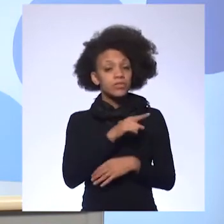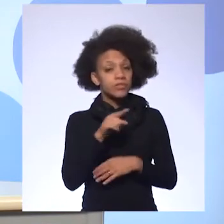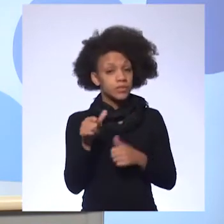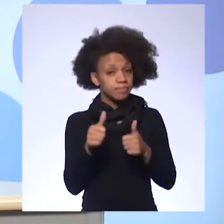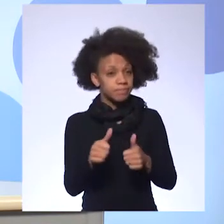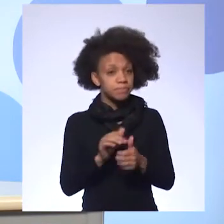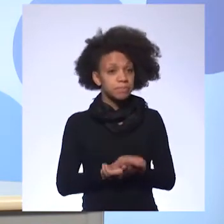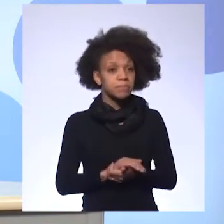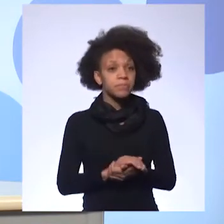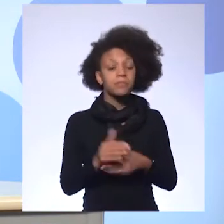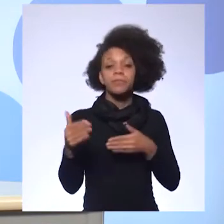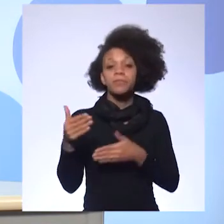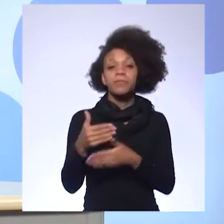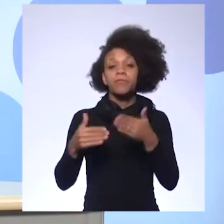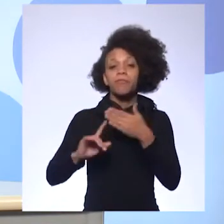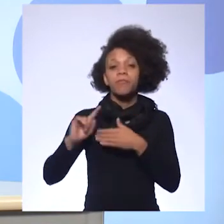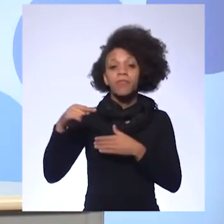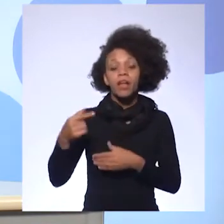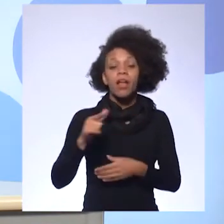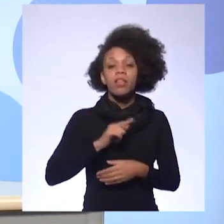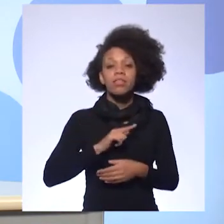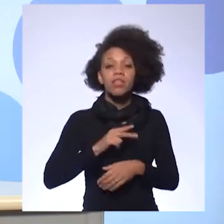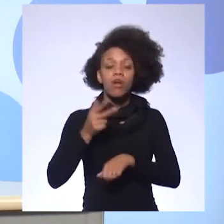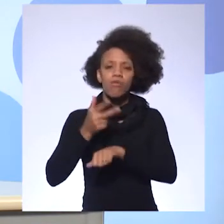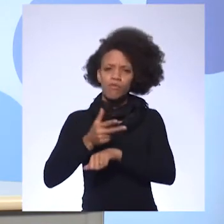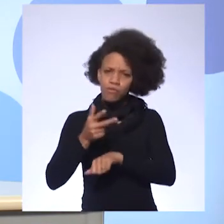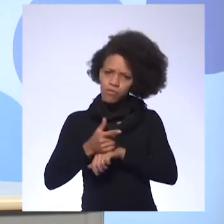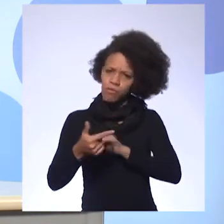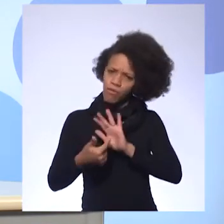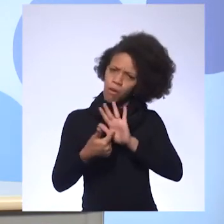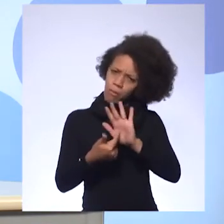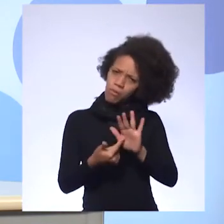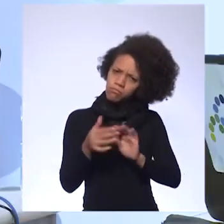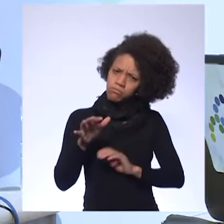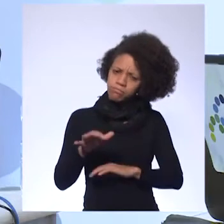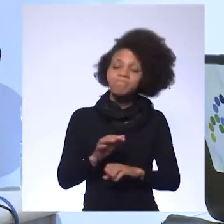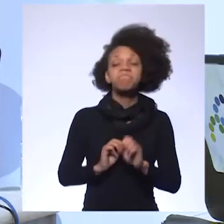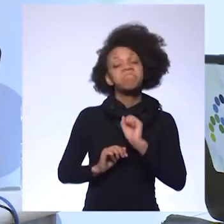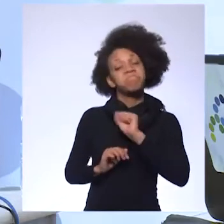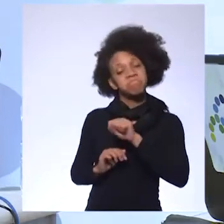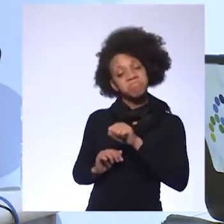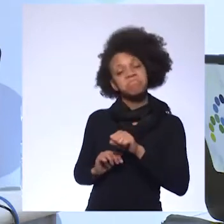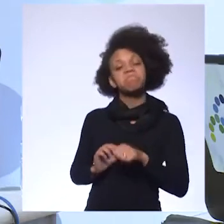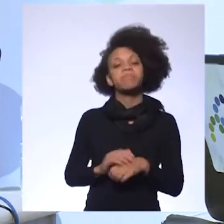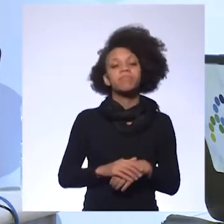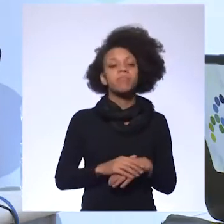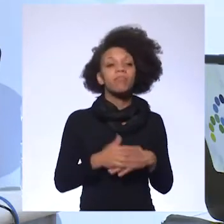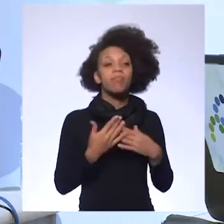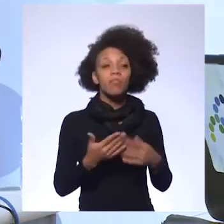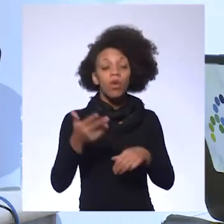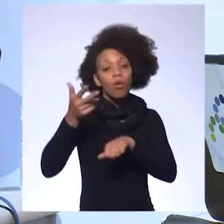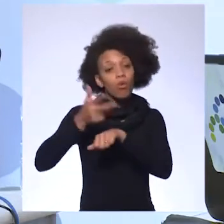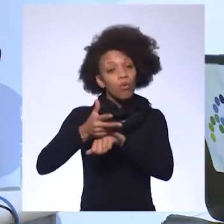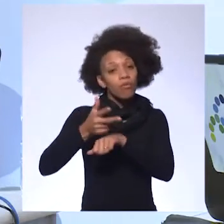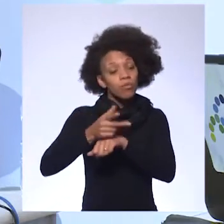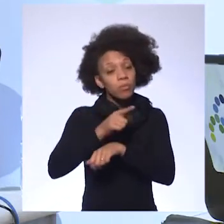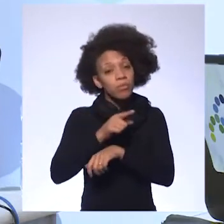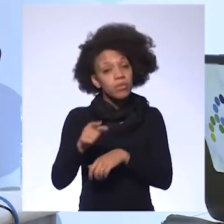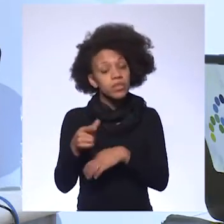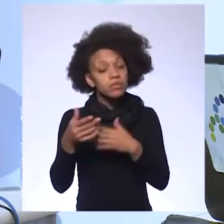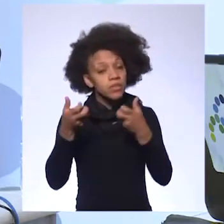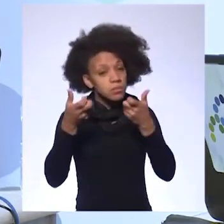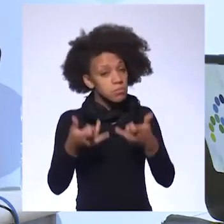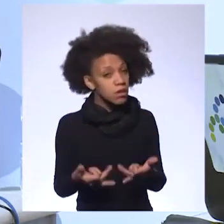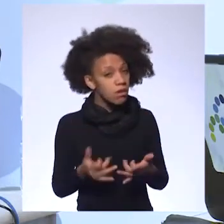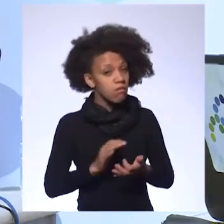vocês. E na sequência agora nós temos um vídeo que vai tratar disso, né, professora? Isso, exatamente. A gente vai trazer um vídeo para vocês que vai falar um